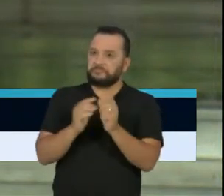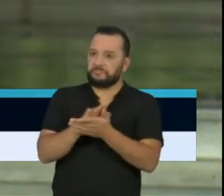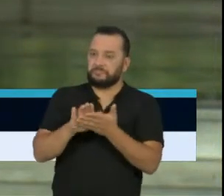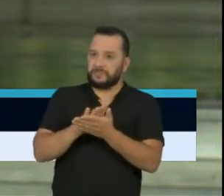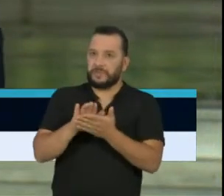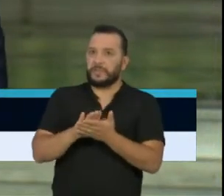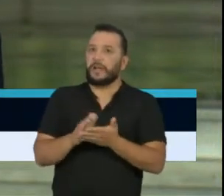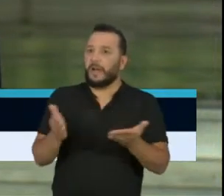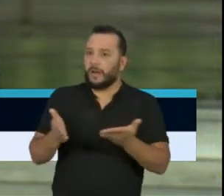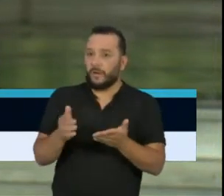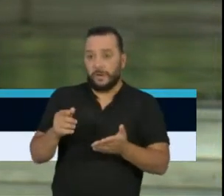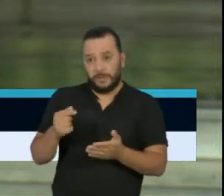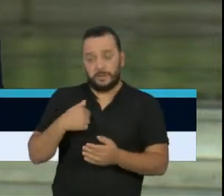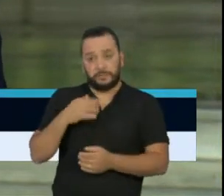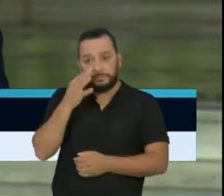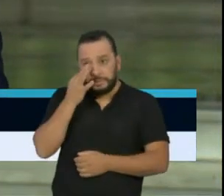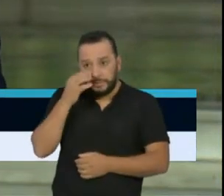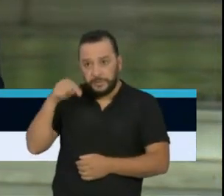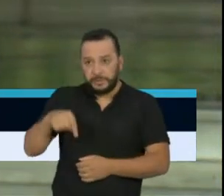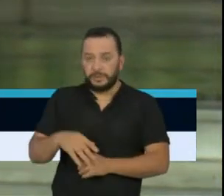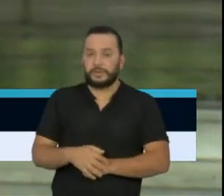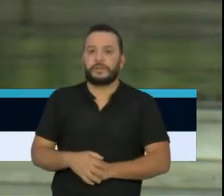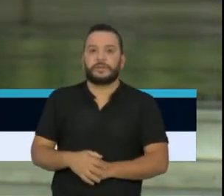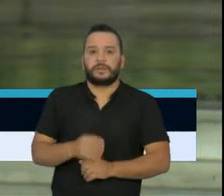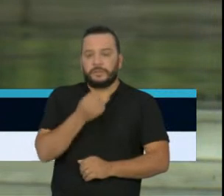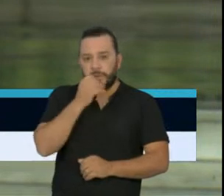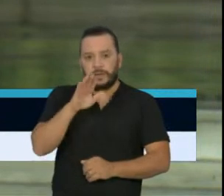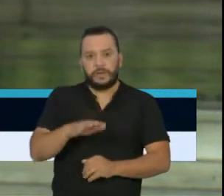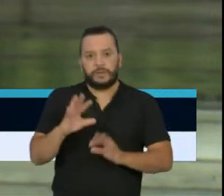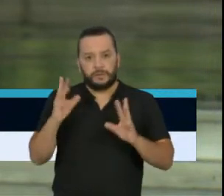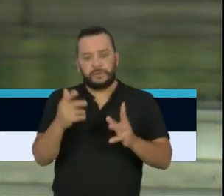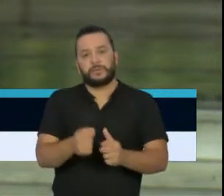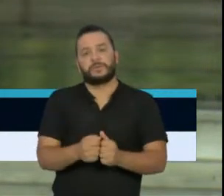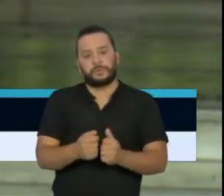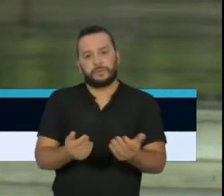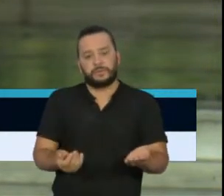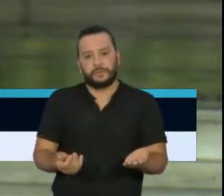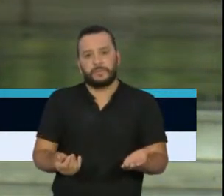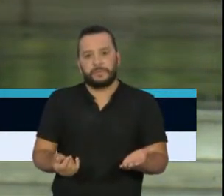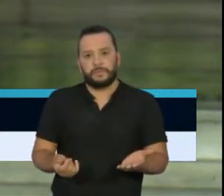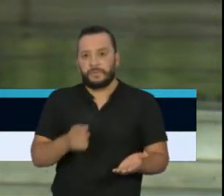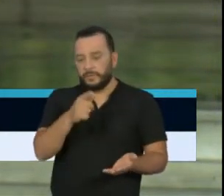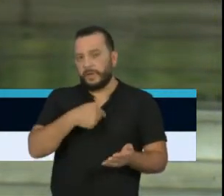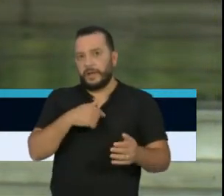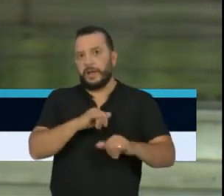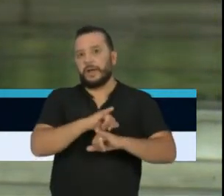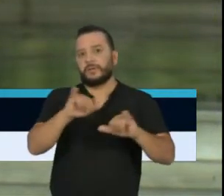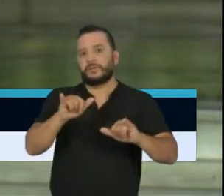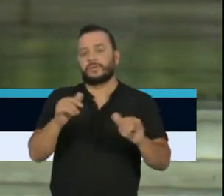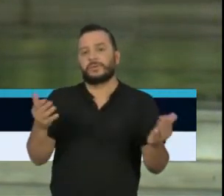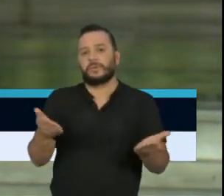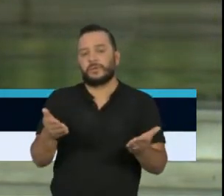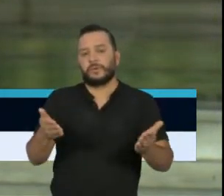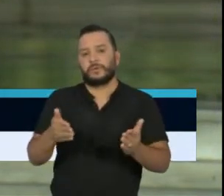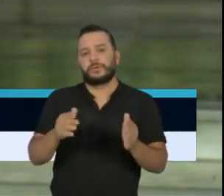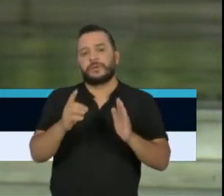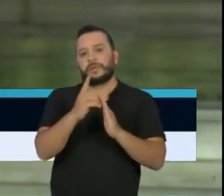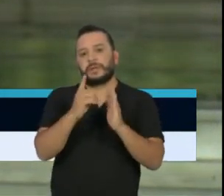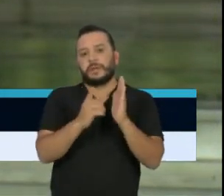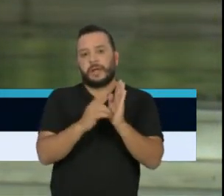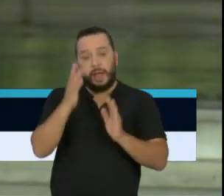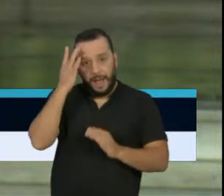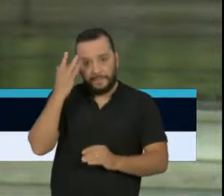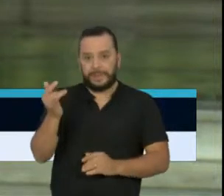da tela. Boa tarde, sua pergunta, por favor. Boa tarde, governador. Boa tarde a todos. Governador, esse anúncio que o senhor fez hoje sobre o decreto de